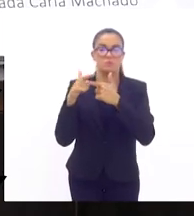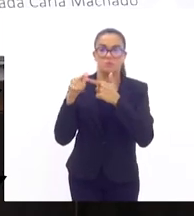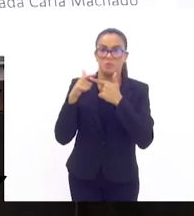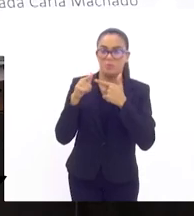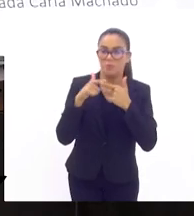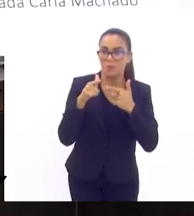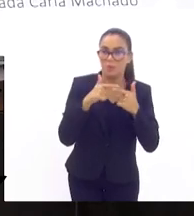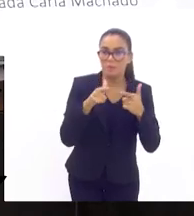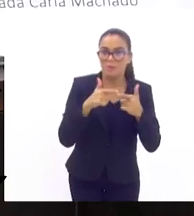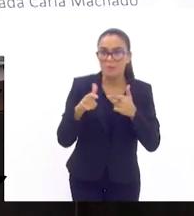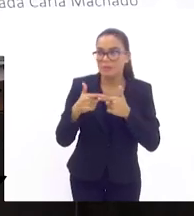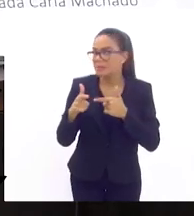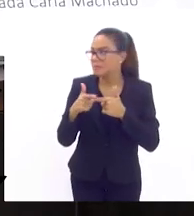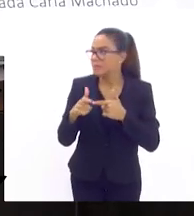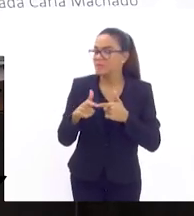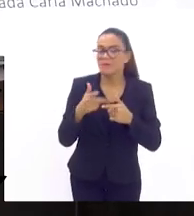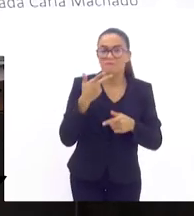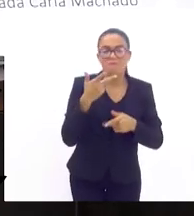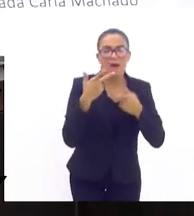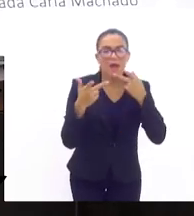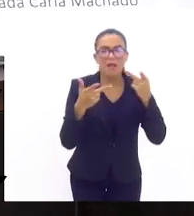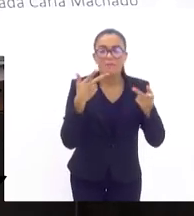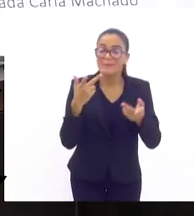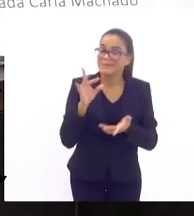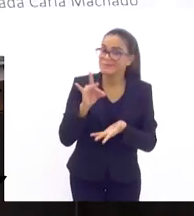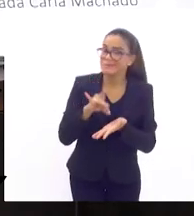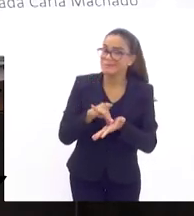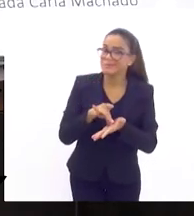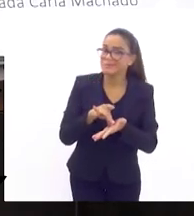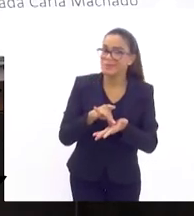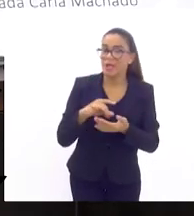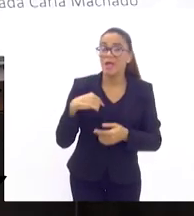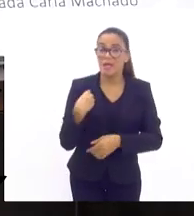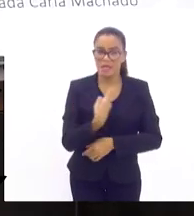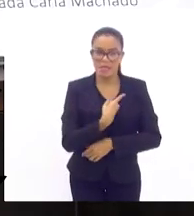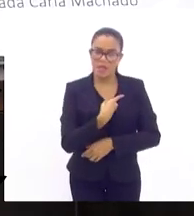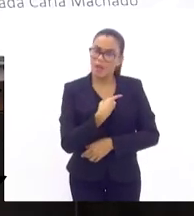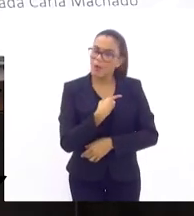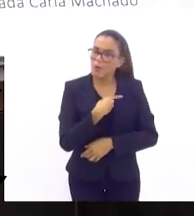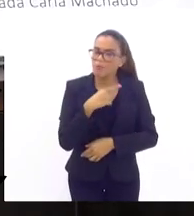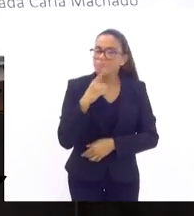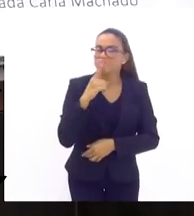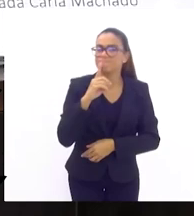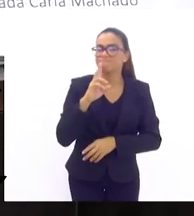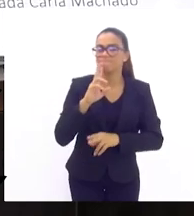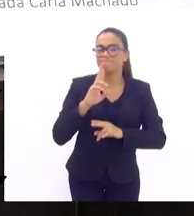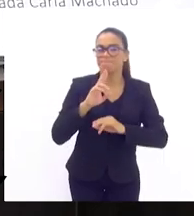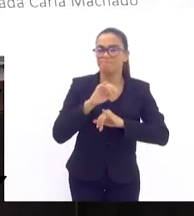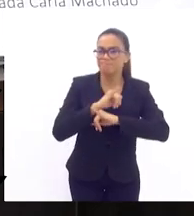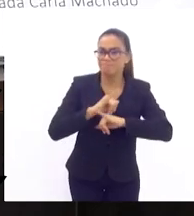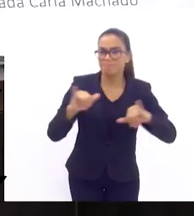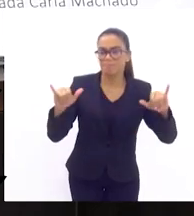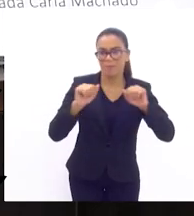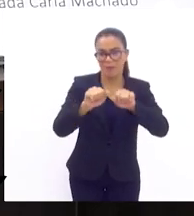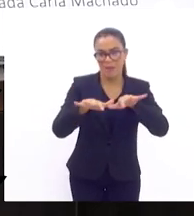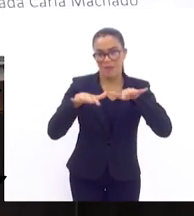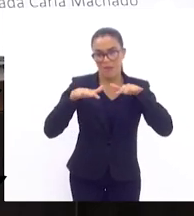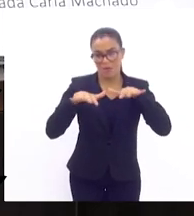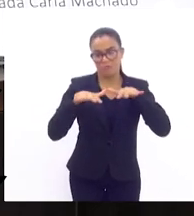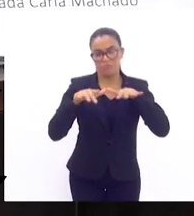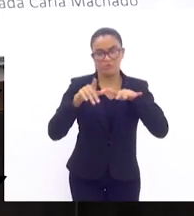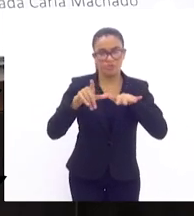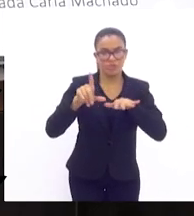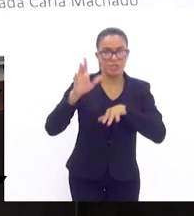elencados. Mas, na realidade, eu fiz uma observação na audiência passada, que